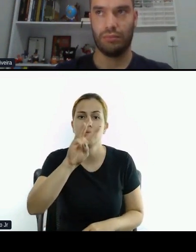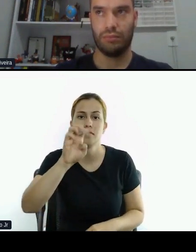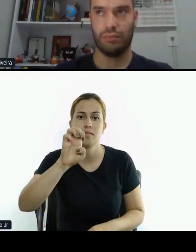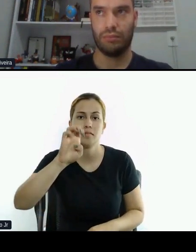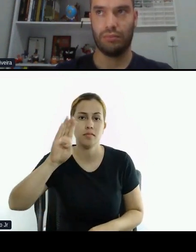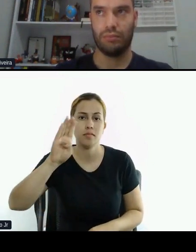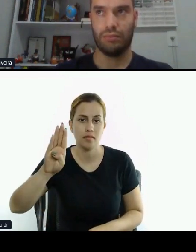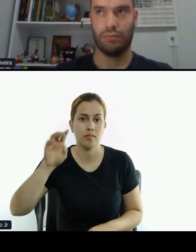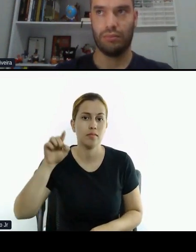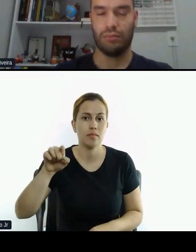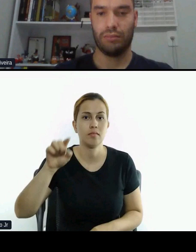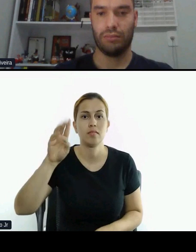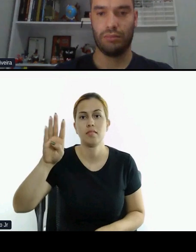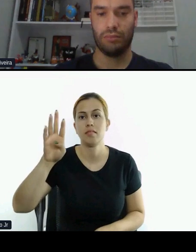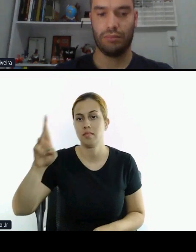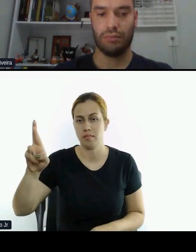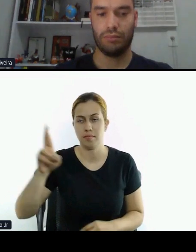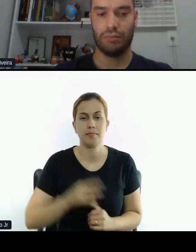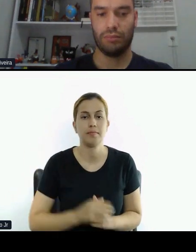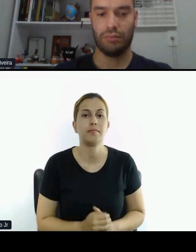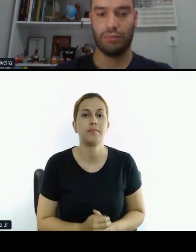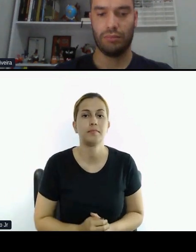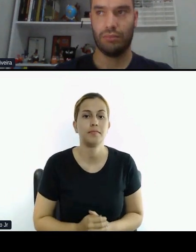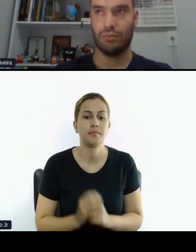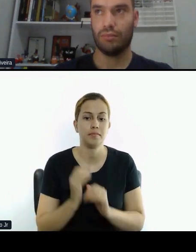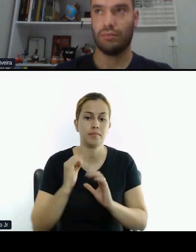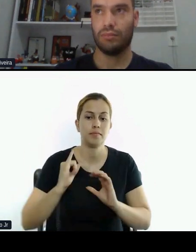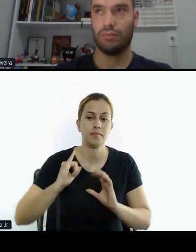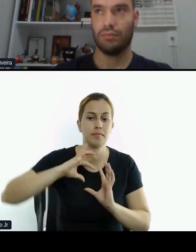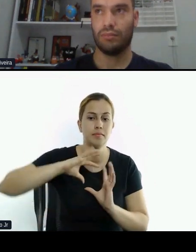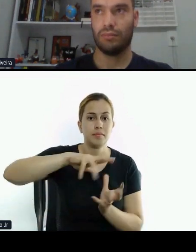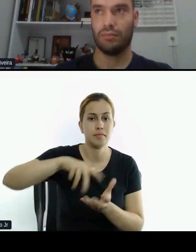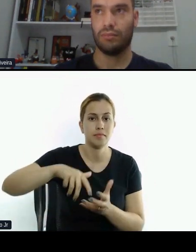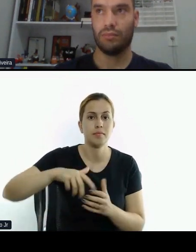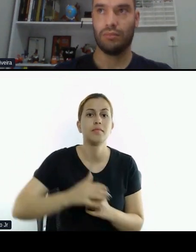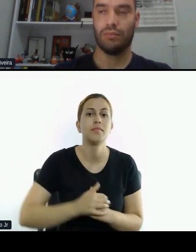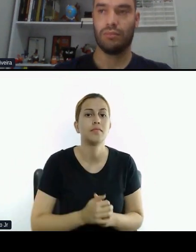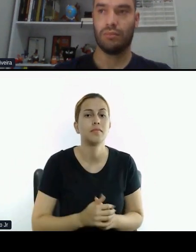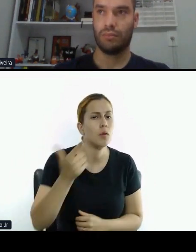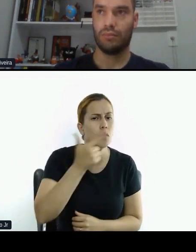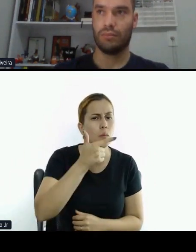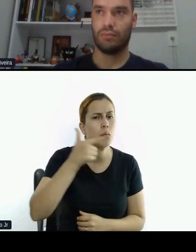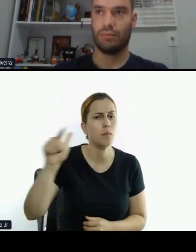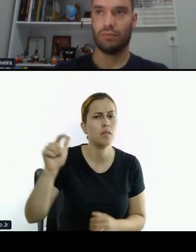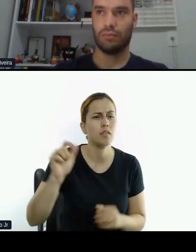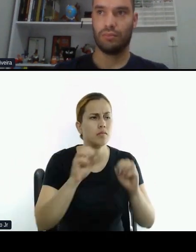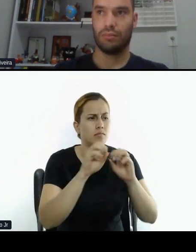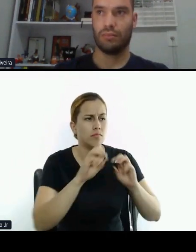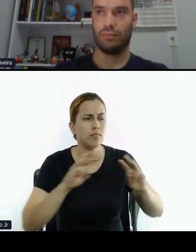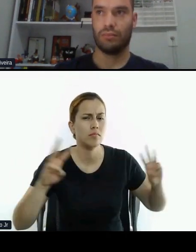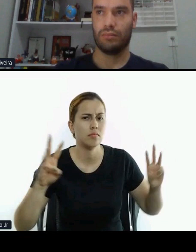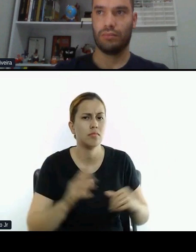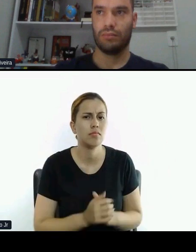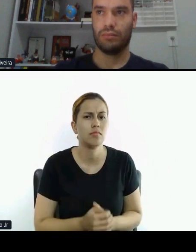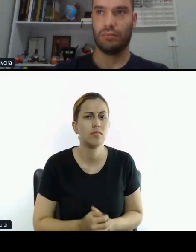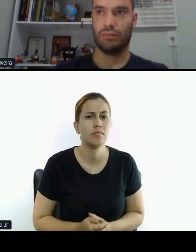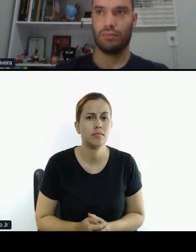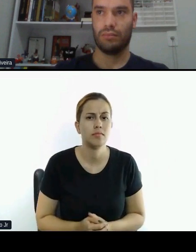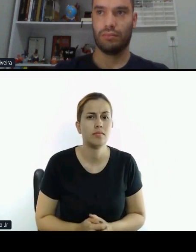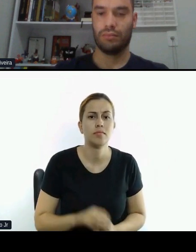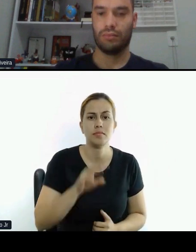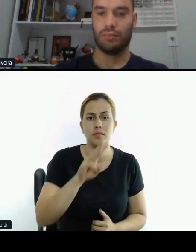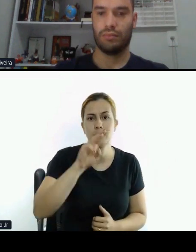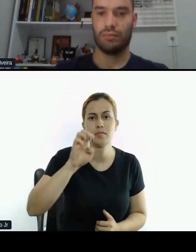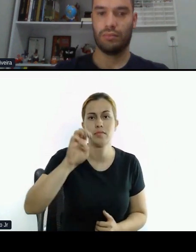e internacionalmente o site do WebIM, que também tem um